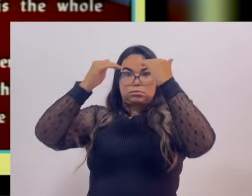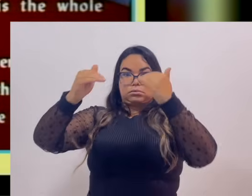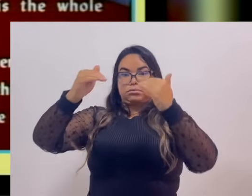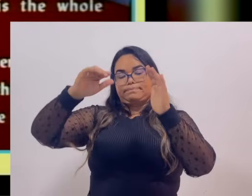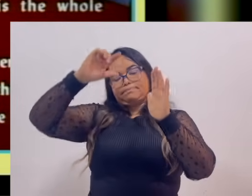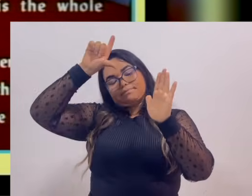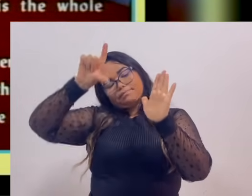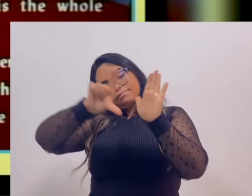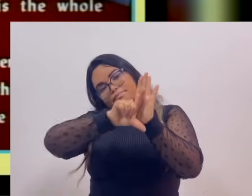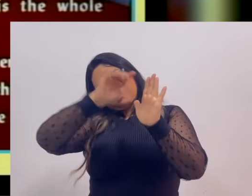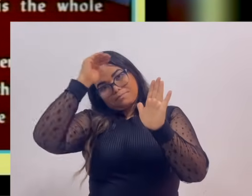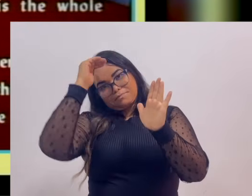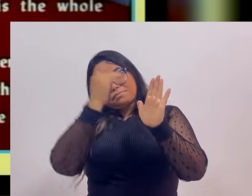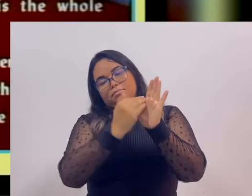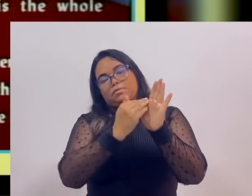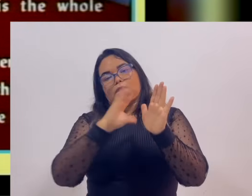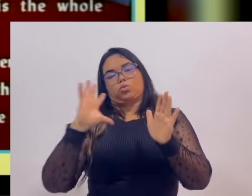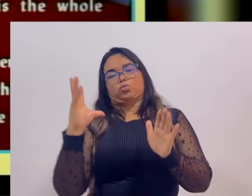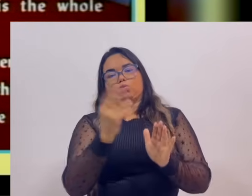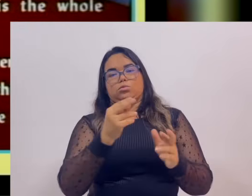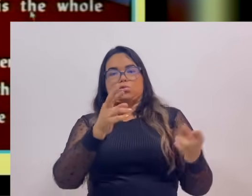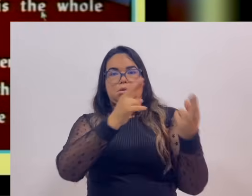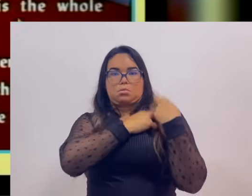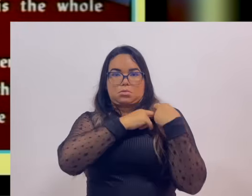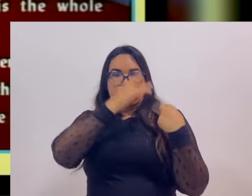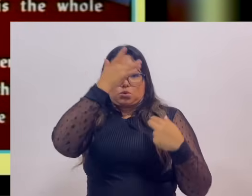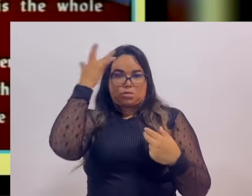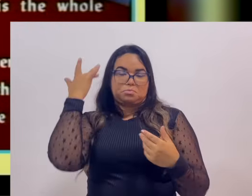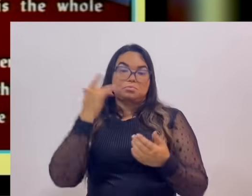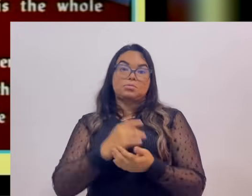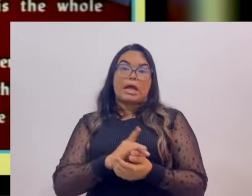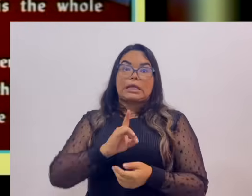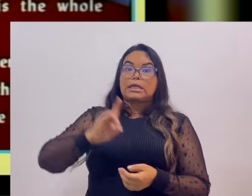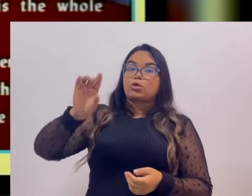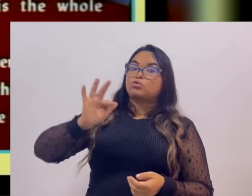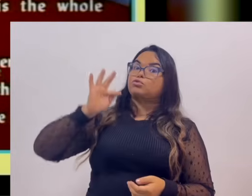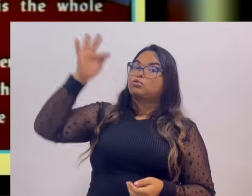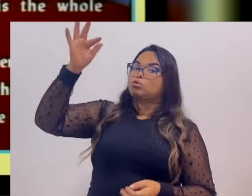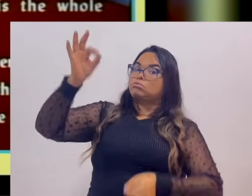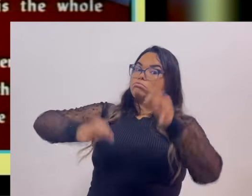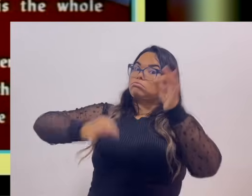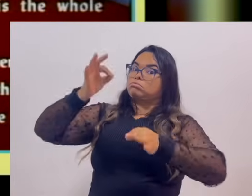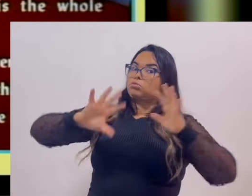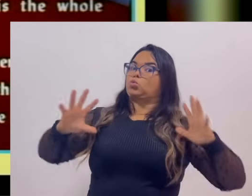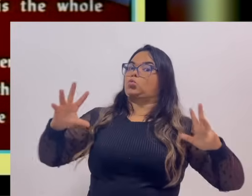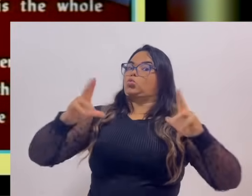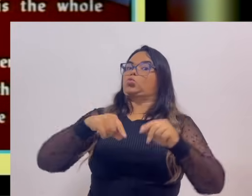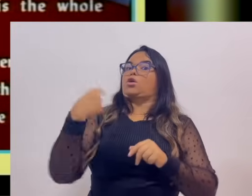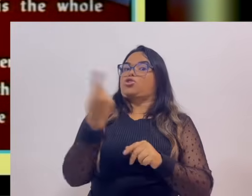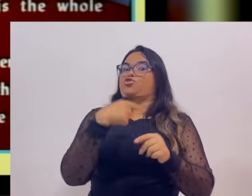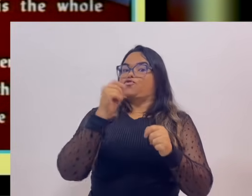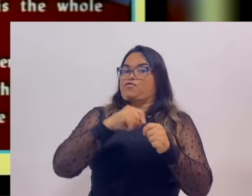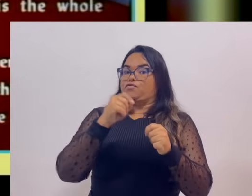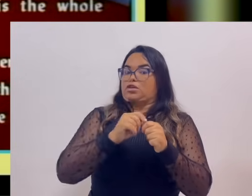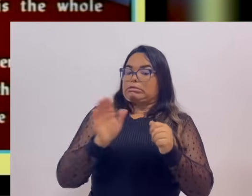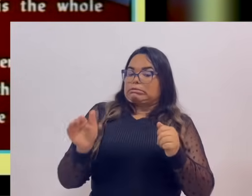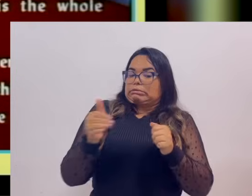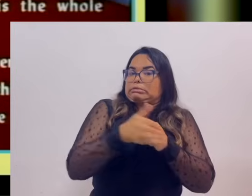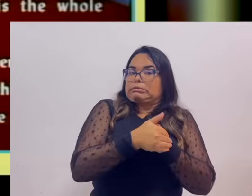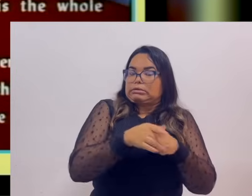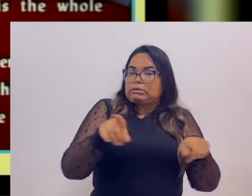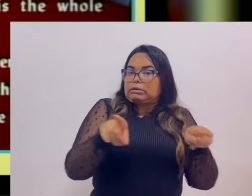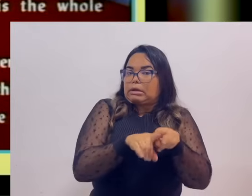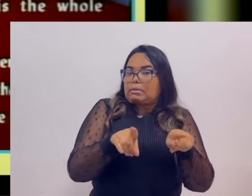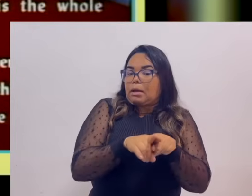14 temei a Deus e guardai os seus mandamentos porque isto é o dever de todo homem porque Deus há de